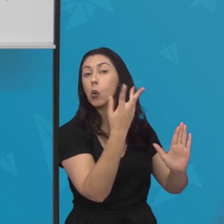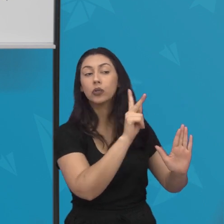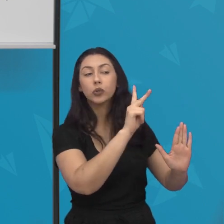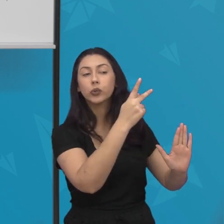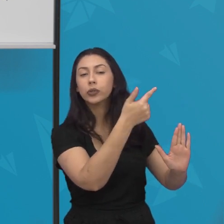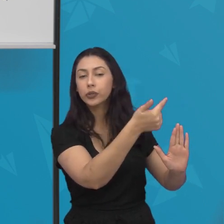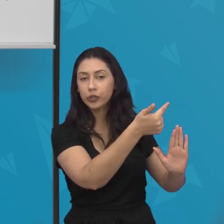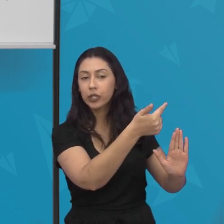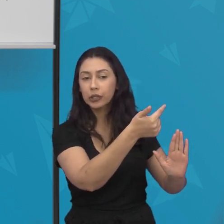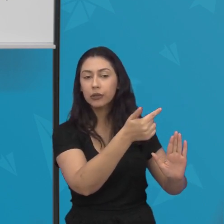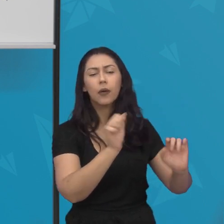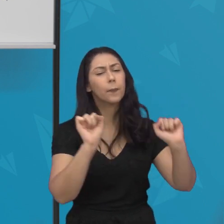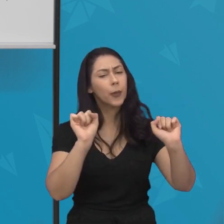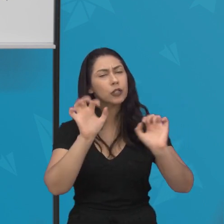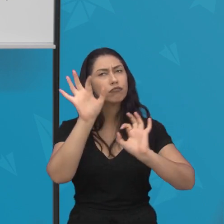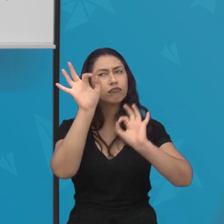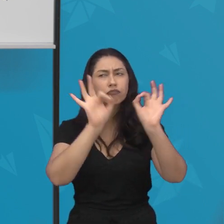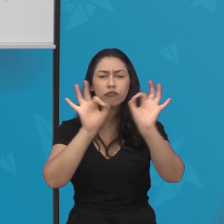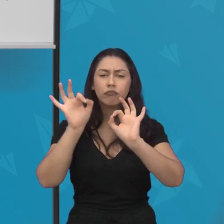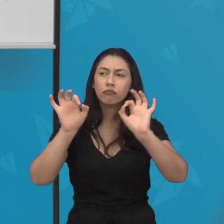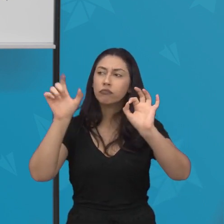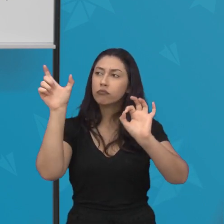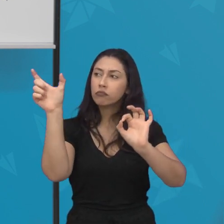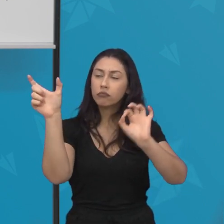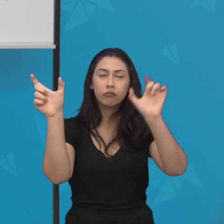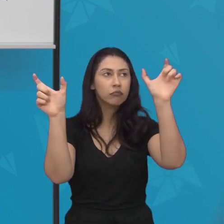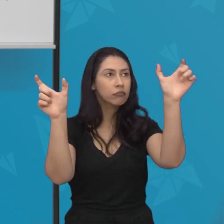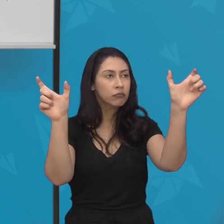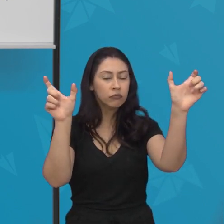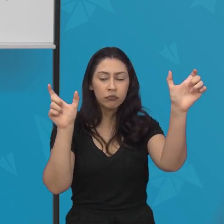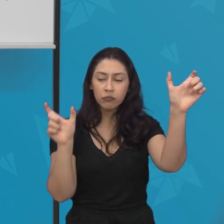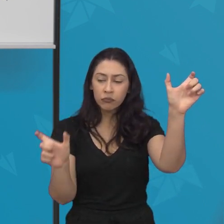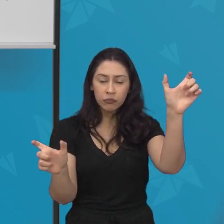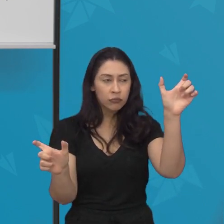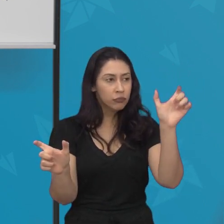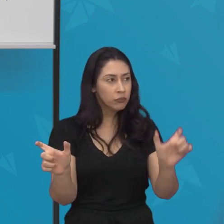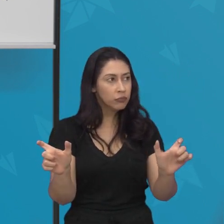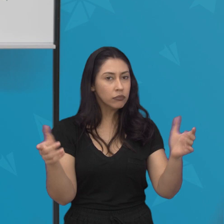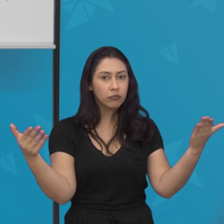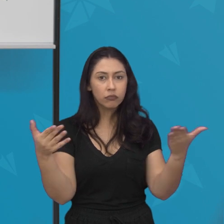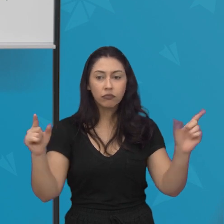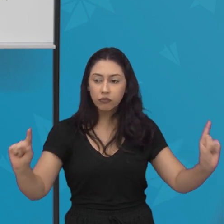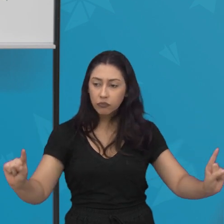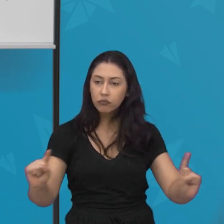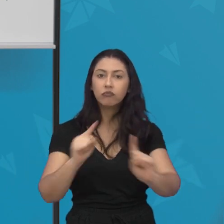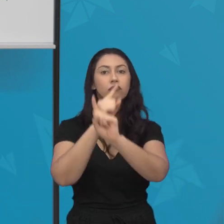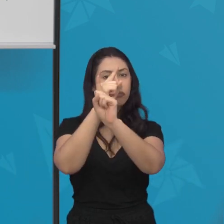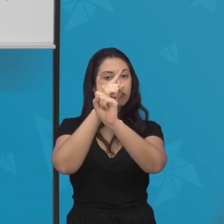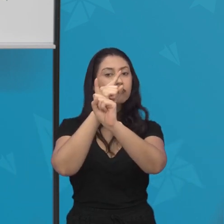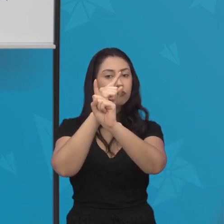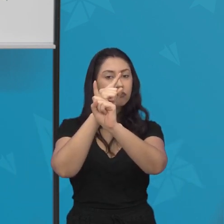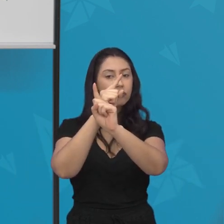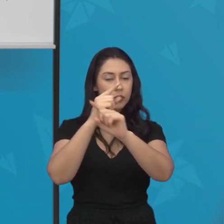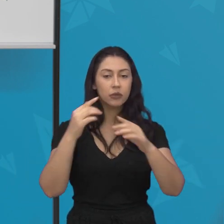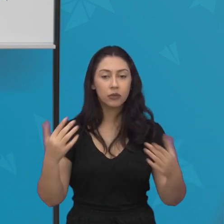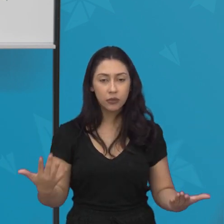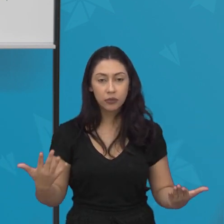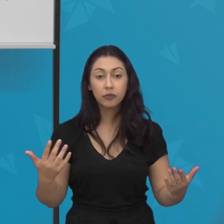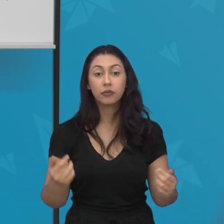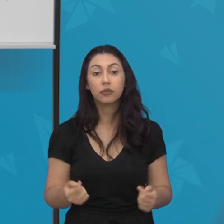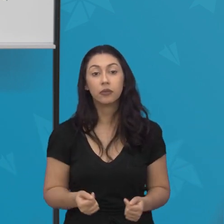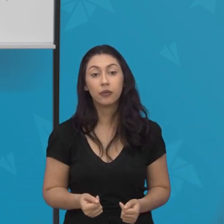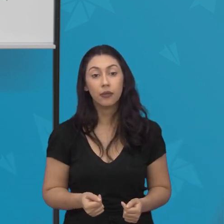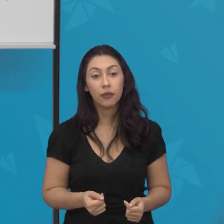podem montar aqui a equação bonitinha, né? É que 54 tá para 67,2 litros na condição ideal, né?